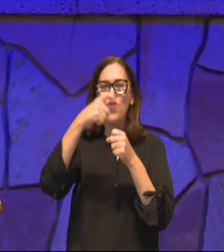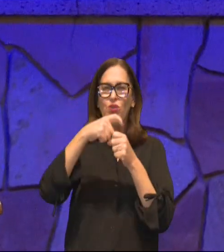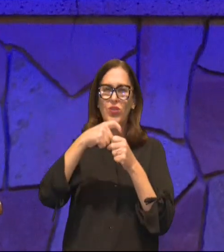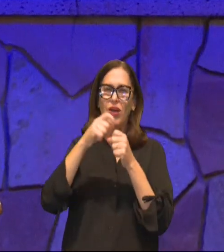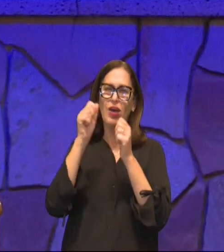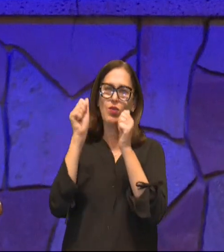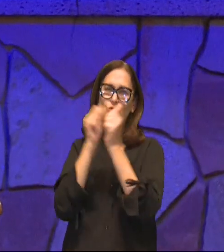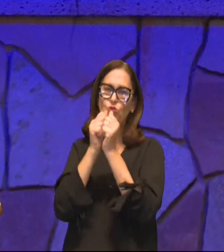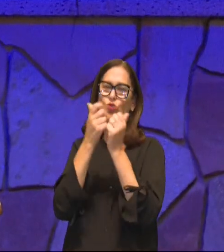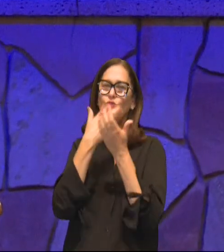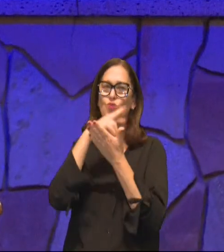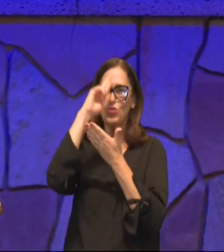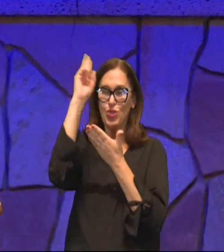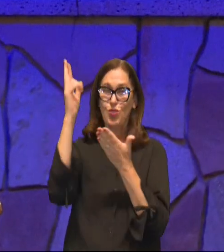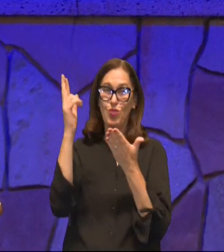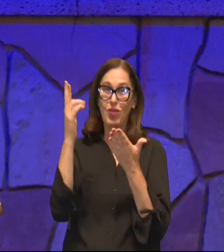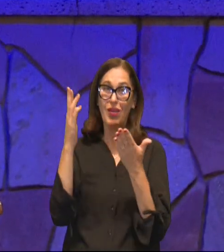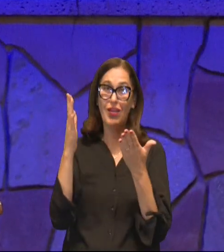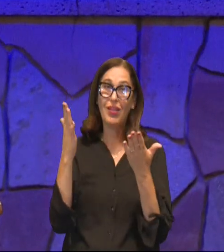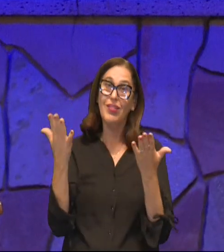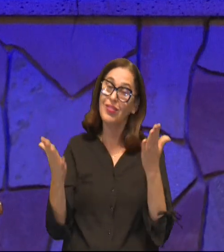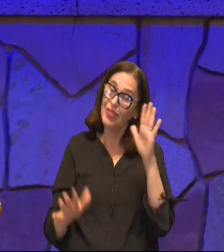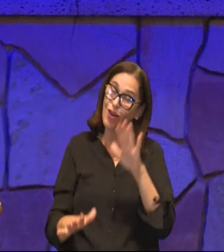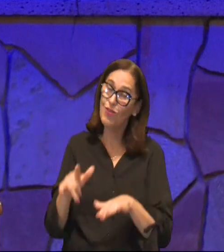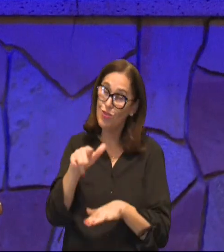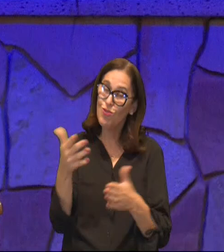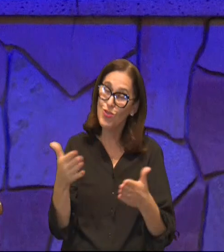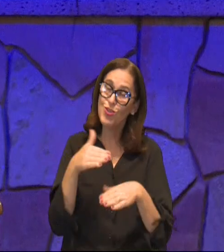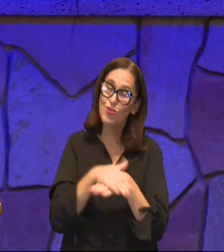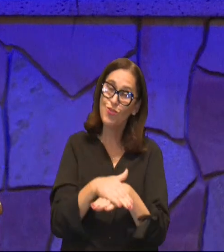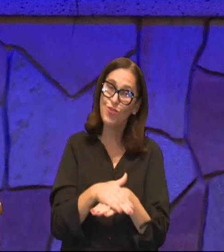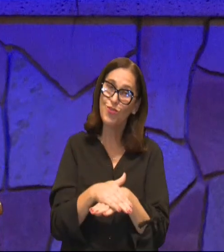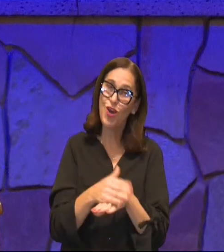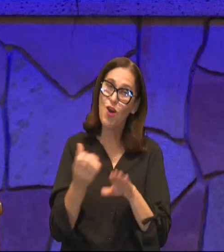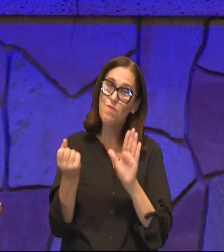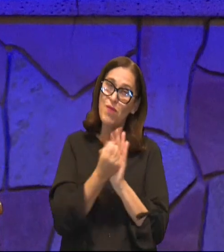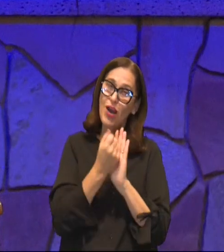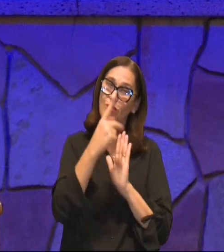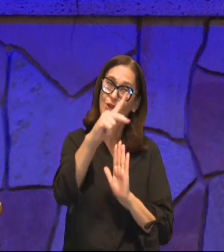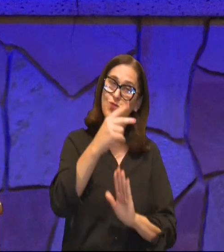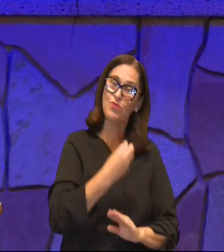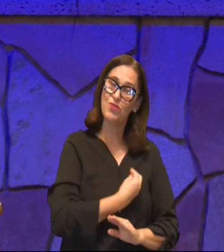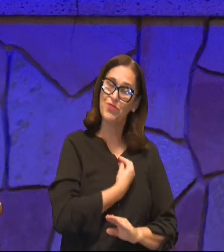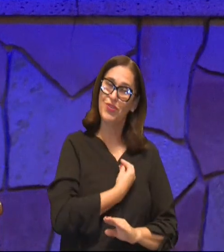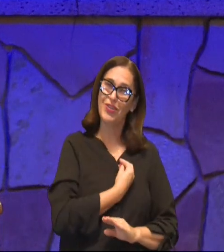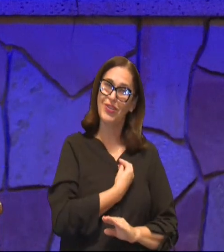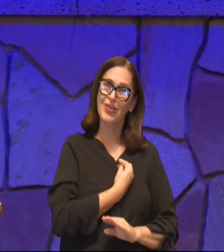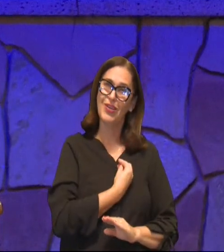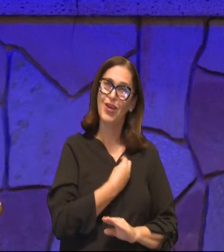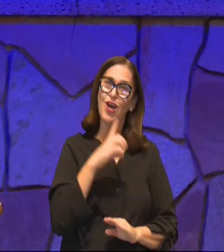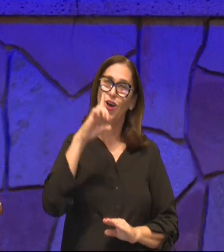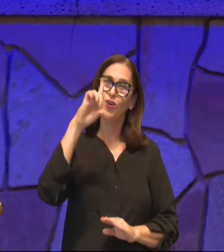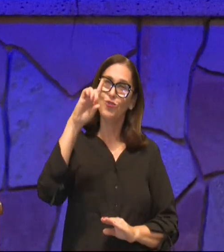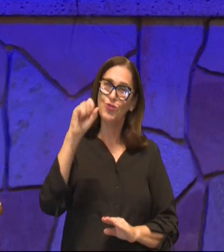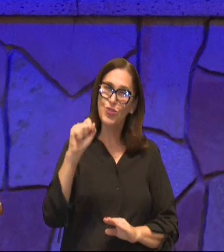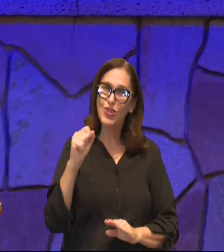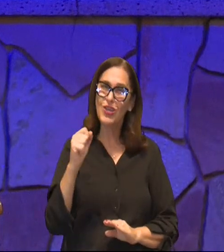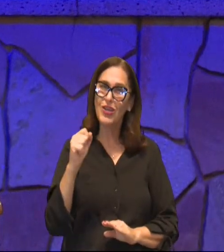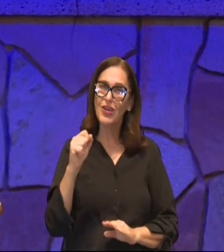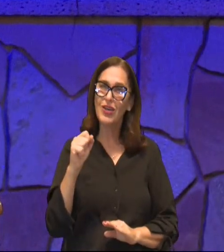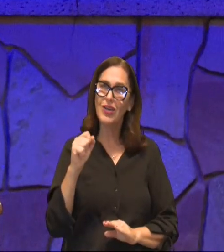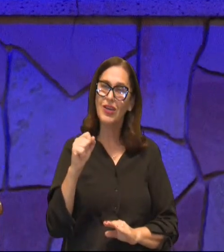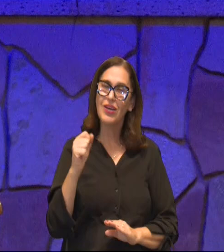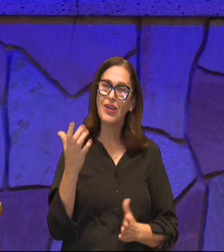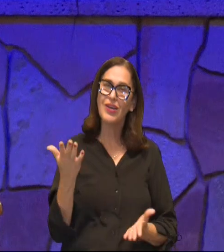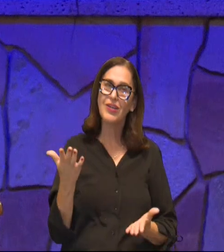Senhor, porque quem sabe nesta noite você pode ter um marco na sua vida, do dia ou da noite em que você